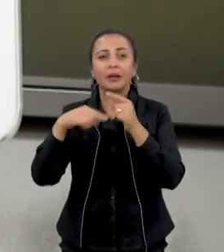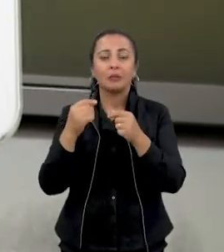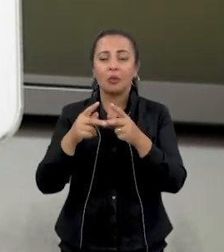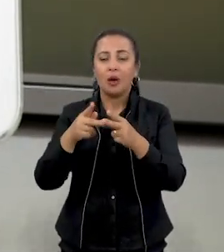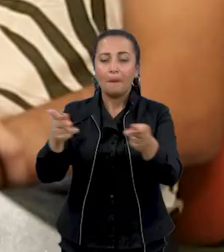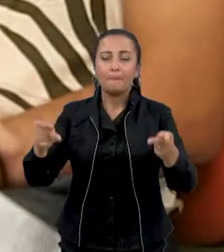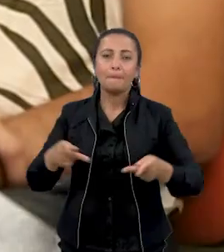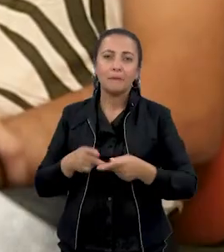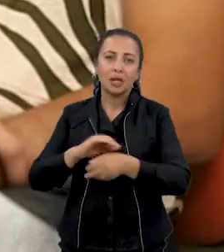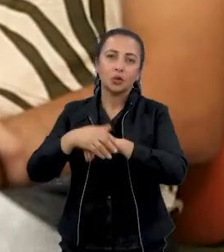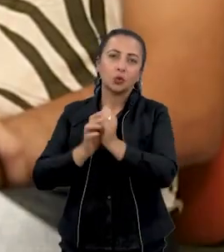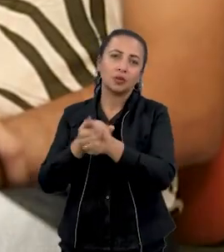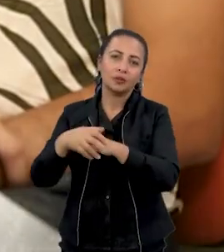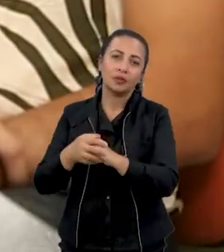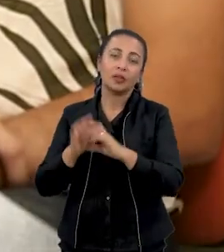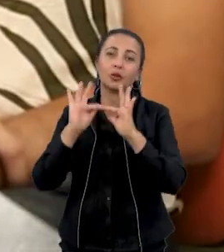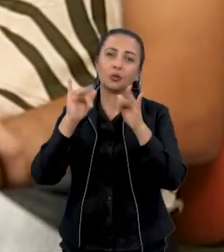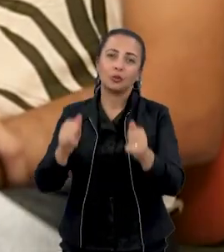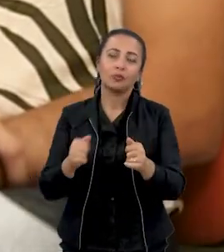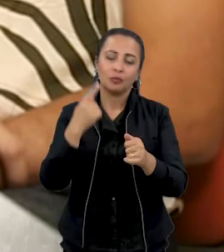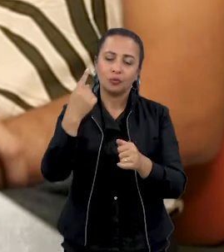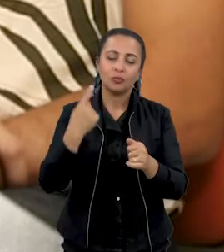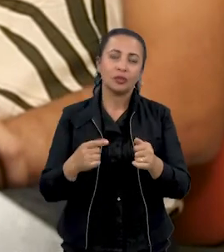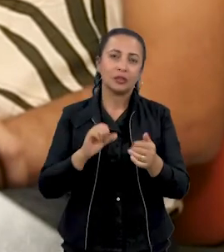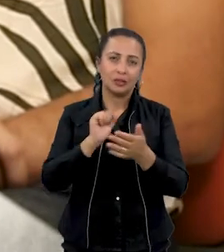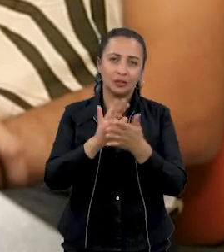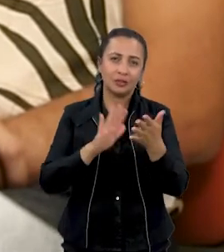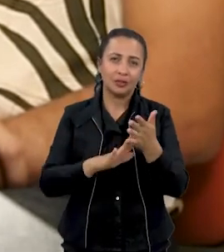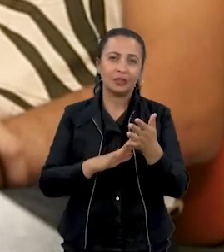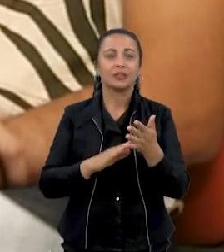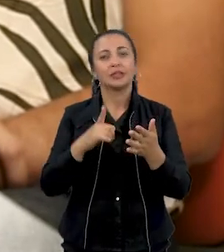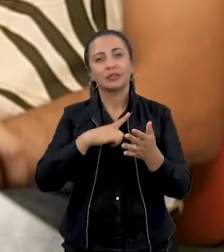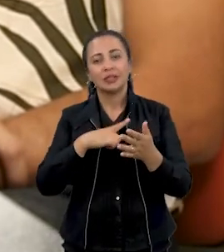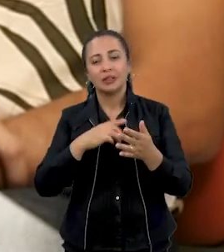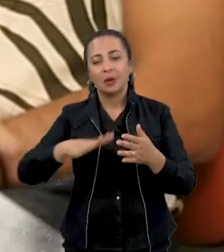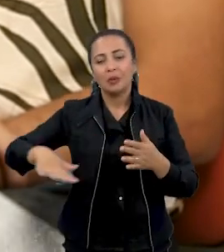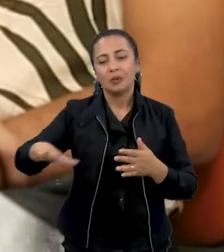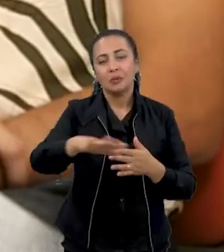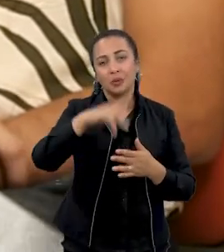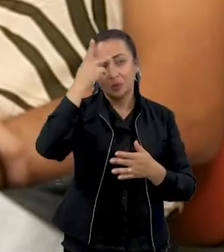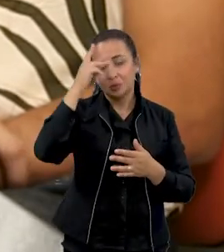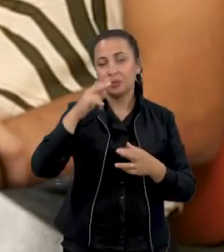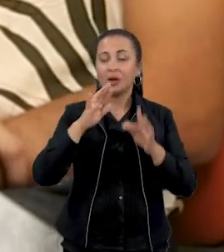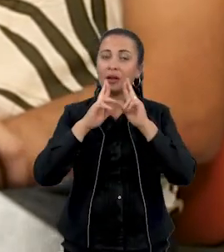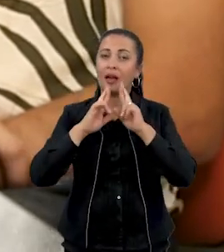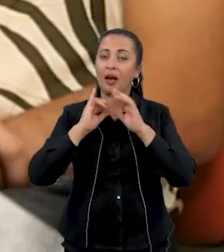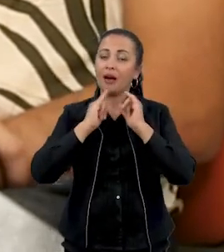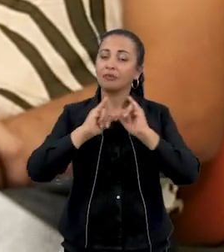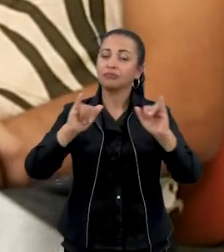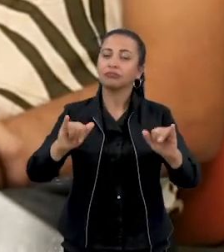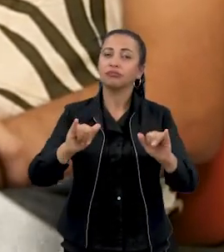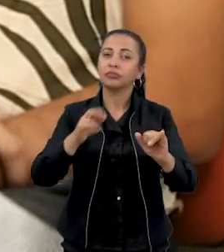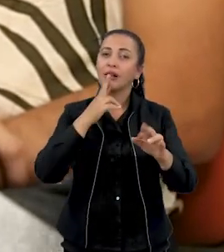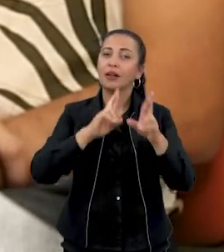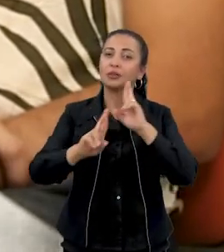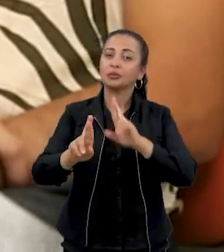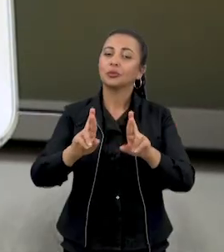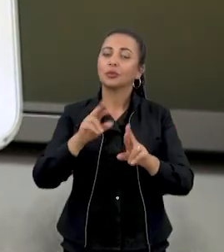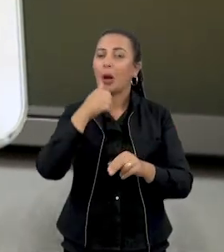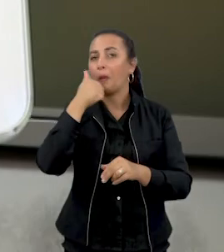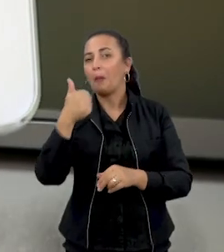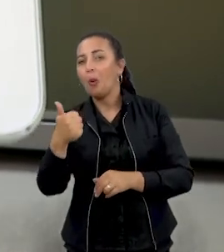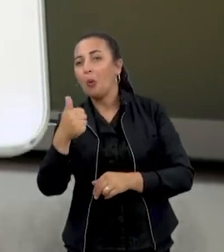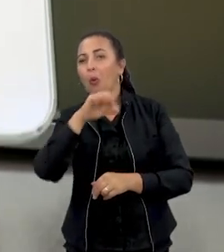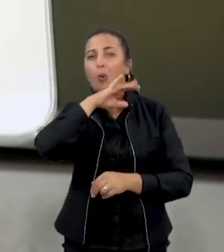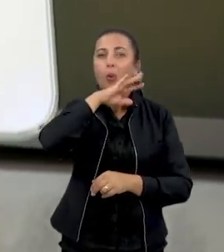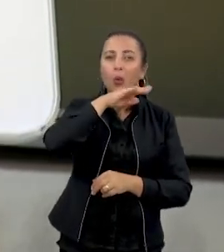pratos. E ao final de cada atividade, a criança vai receber, vai ter um espaço para ela dar um feedback, né? Para dar uma